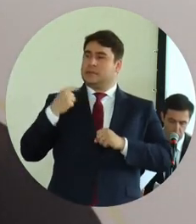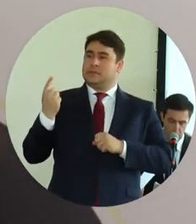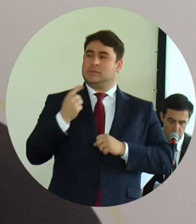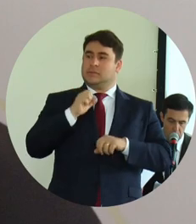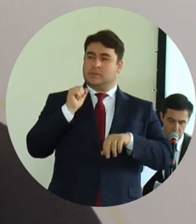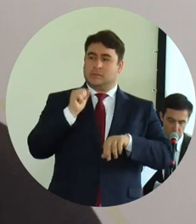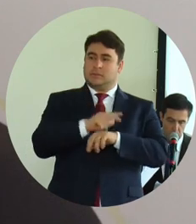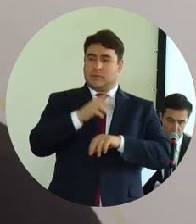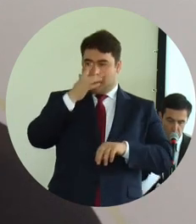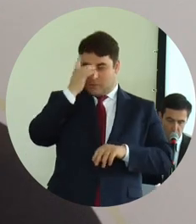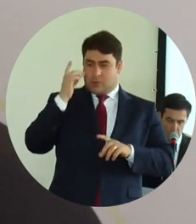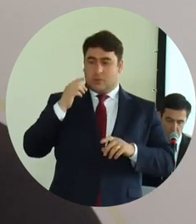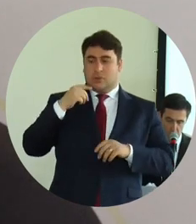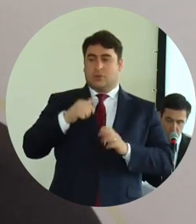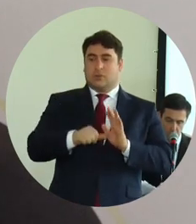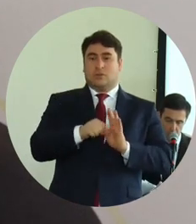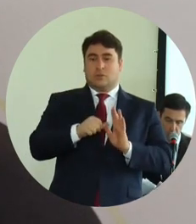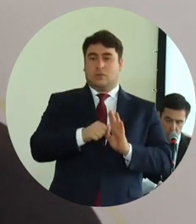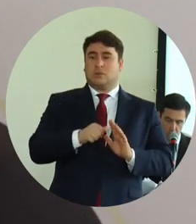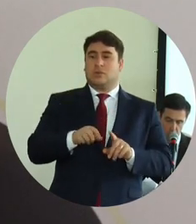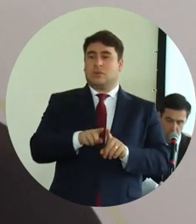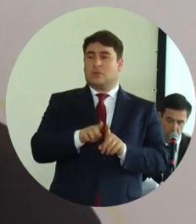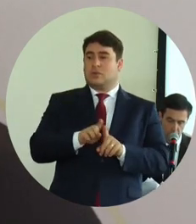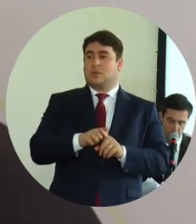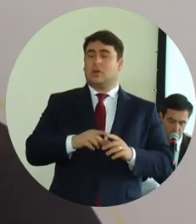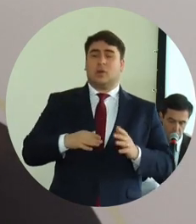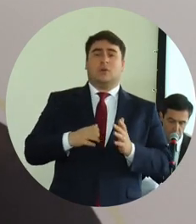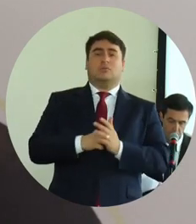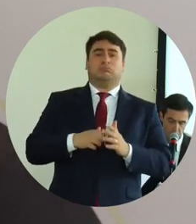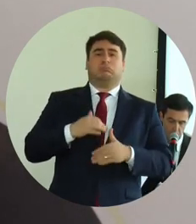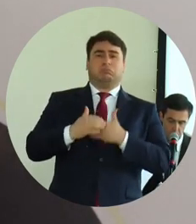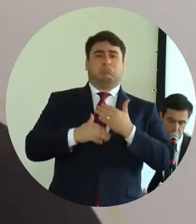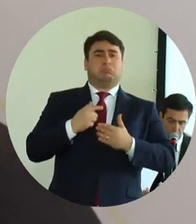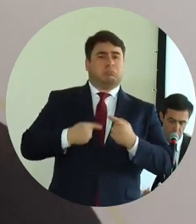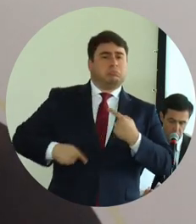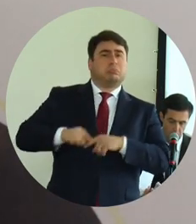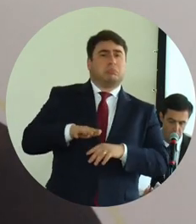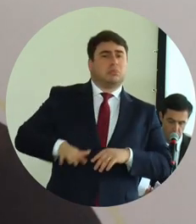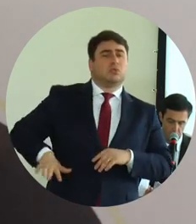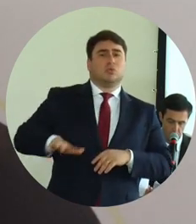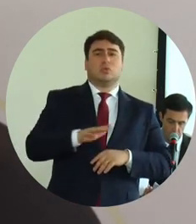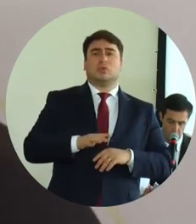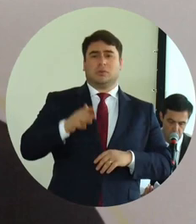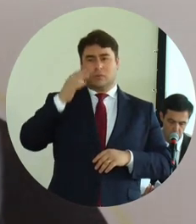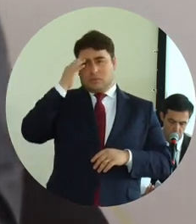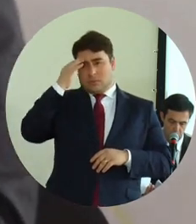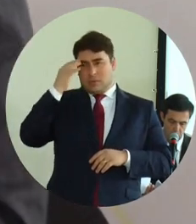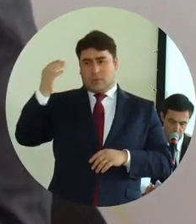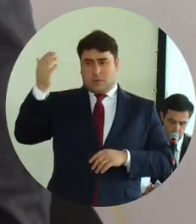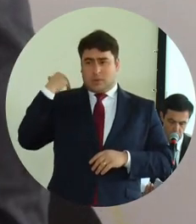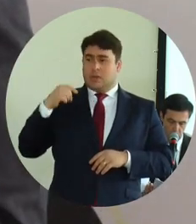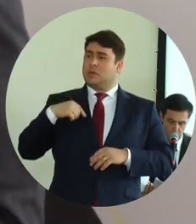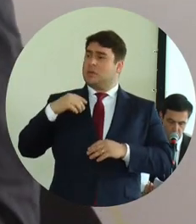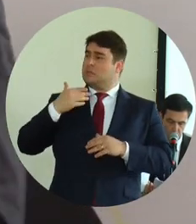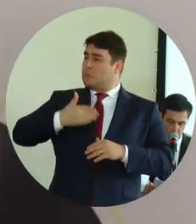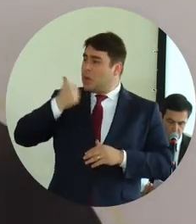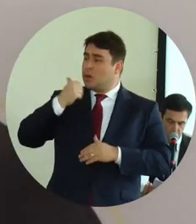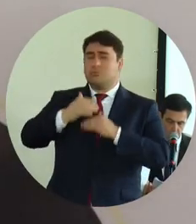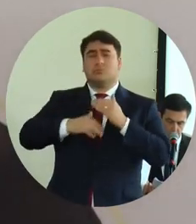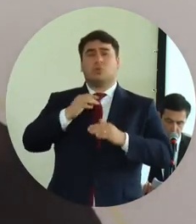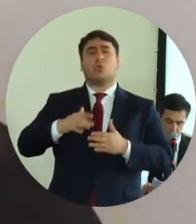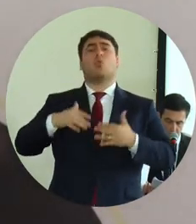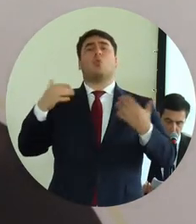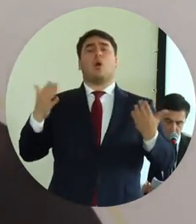empregam pessoas com Down, e uma resistência imensa do setor público na época em qualificar qual seria